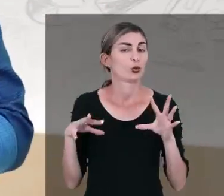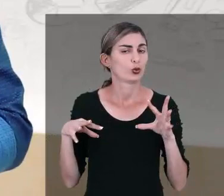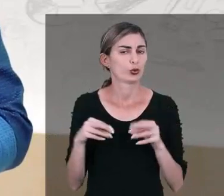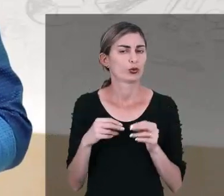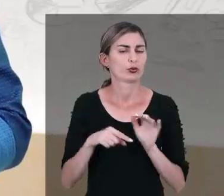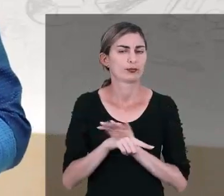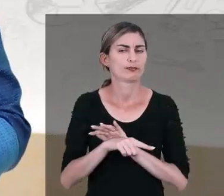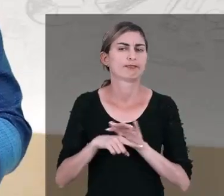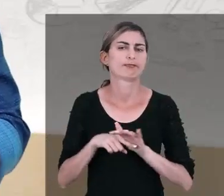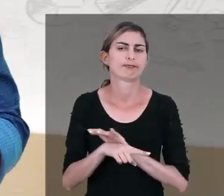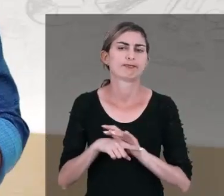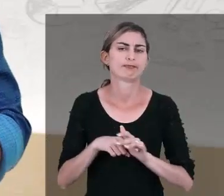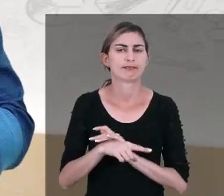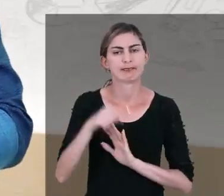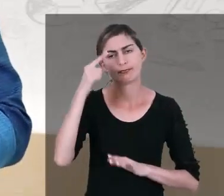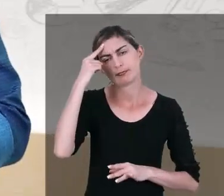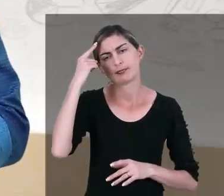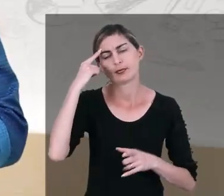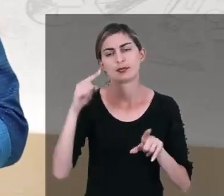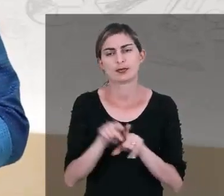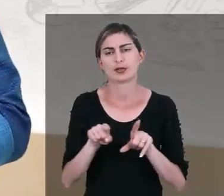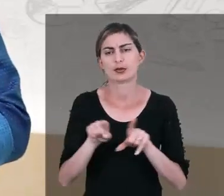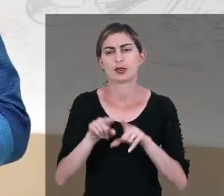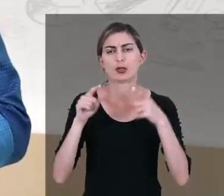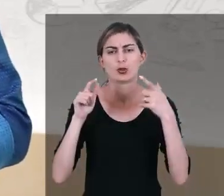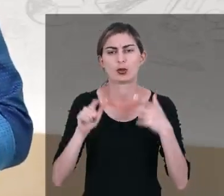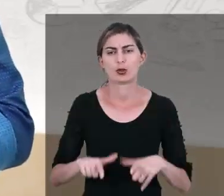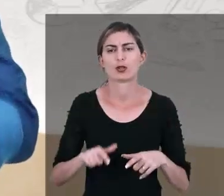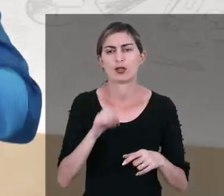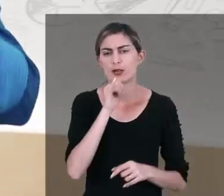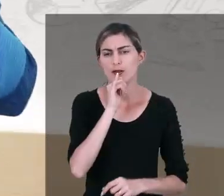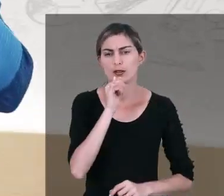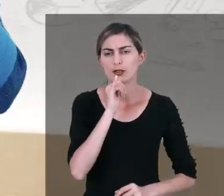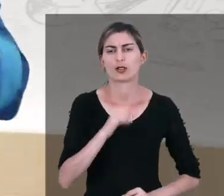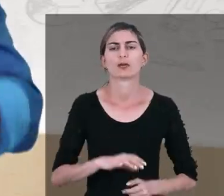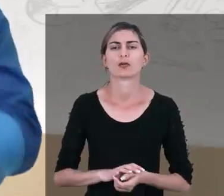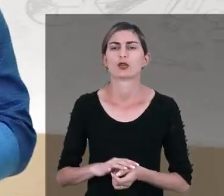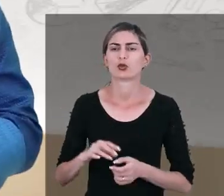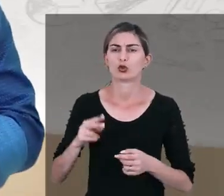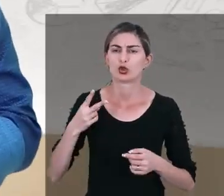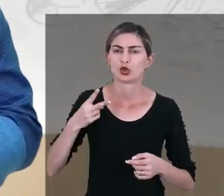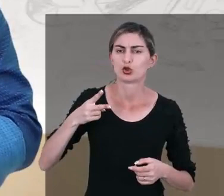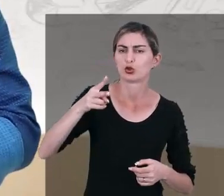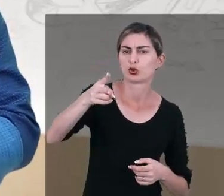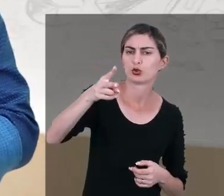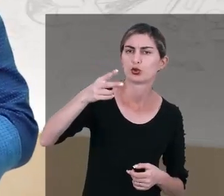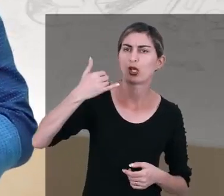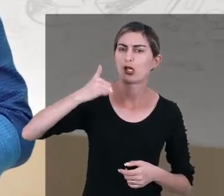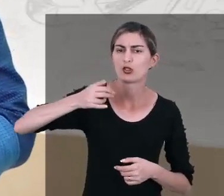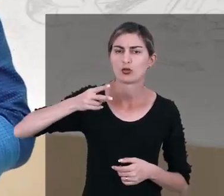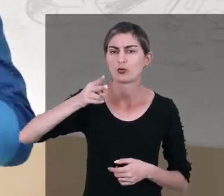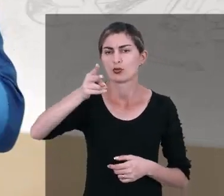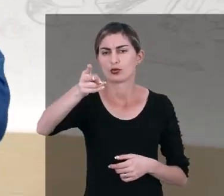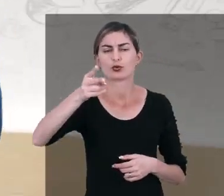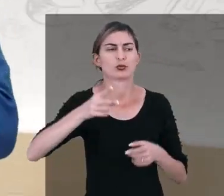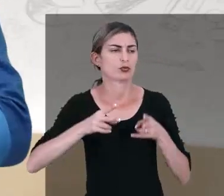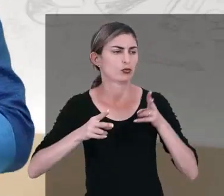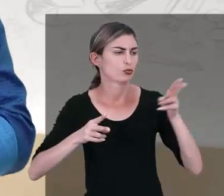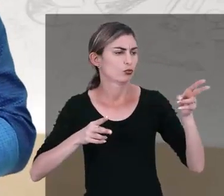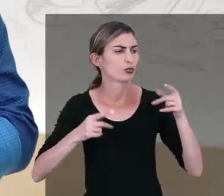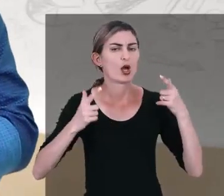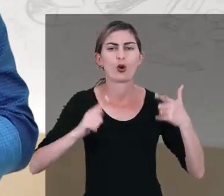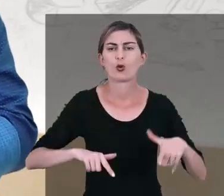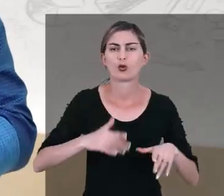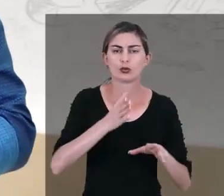gente deve pensar. E também a localização, por exemplo, das tomadas e interruptores, né, que fazem